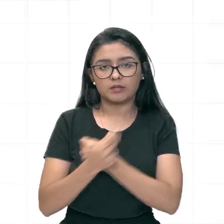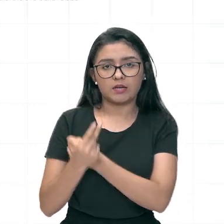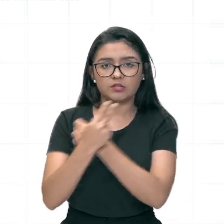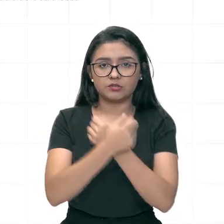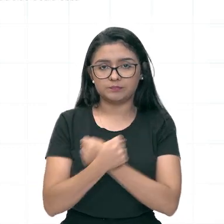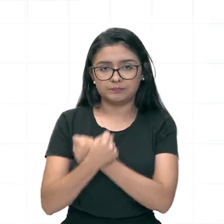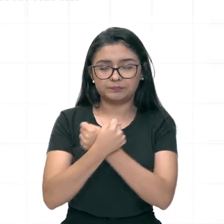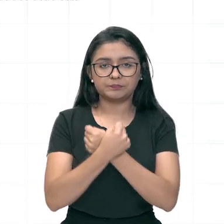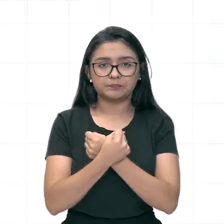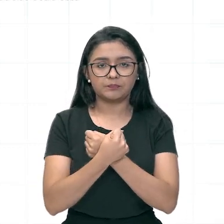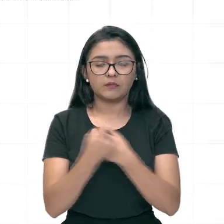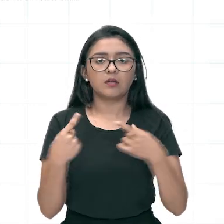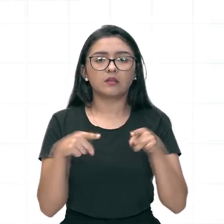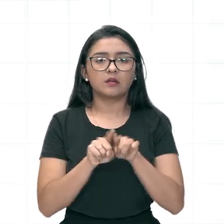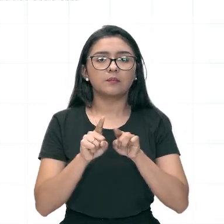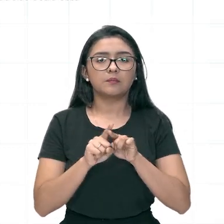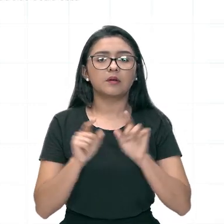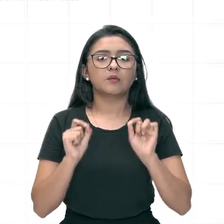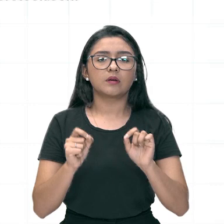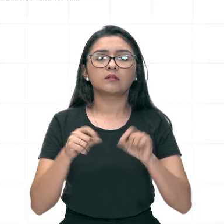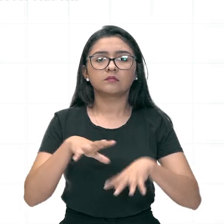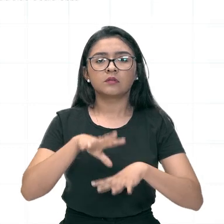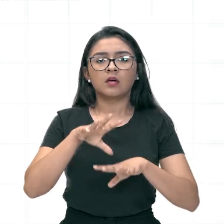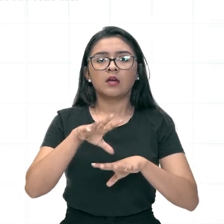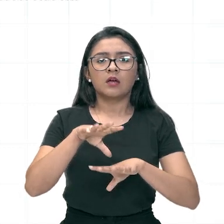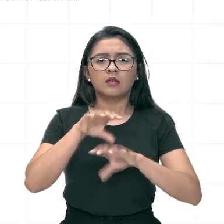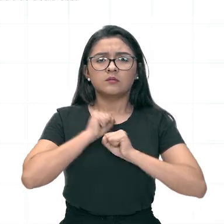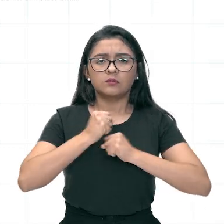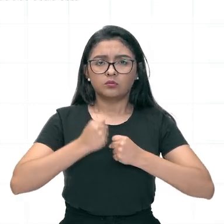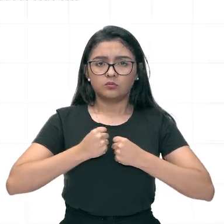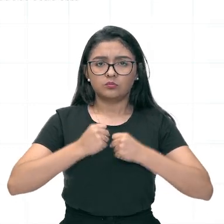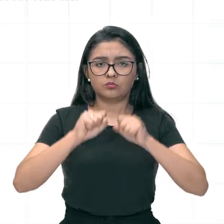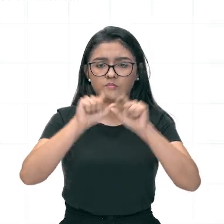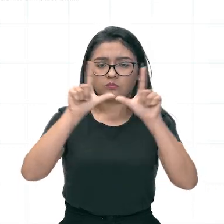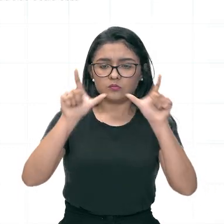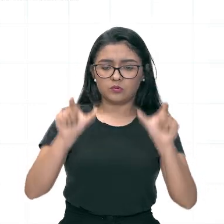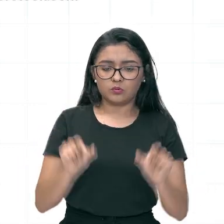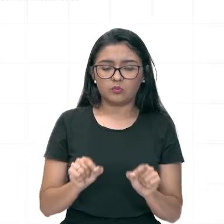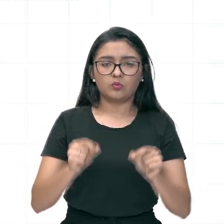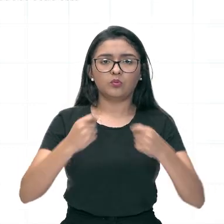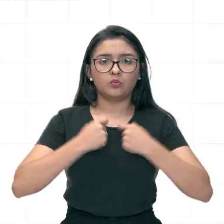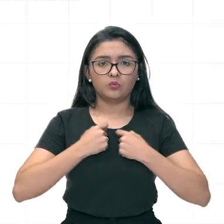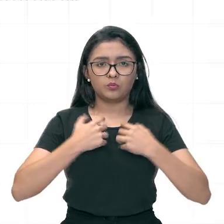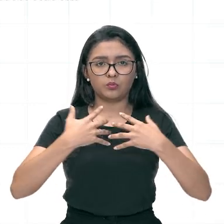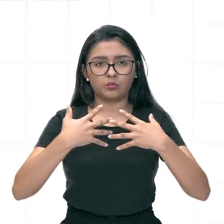desse animal. E eles apresentam respiração pulmonar, né, diferente dos